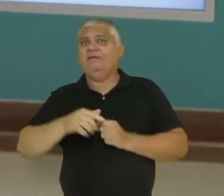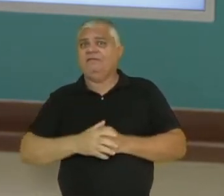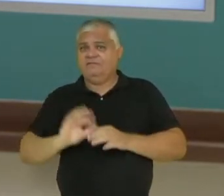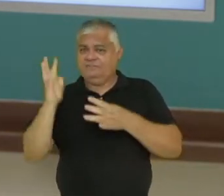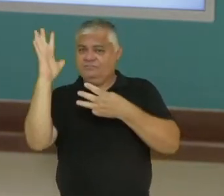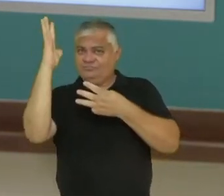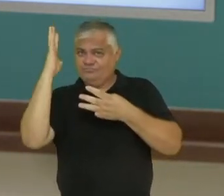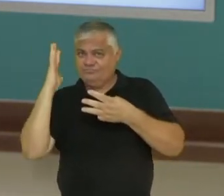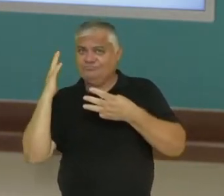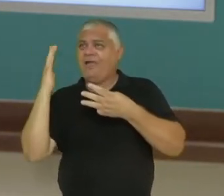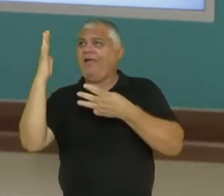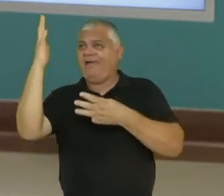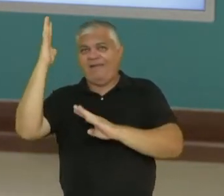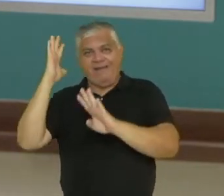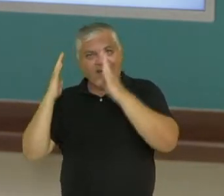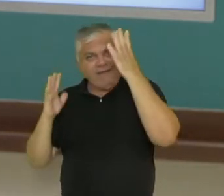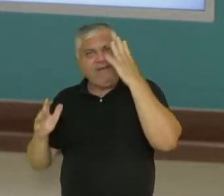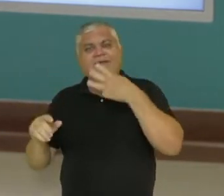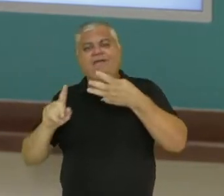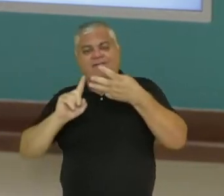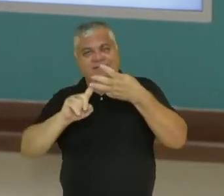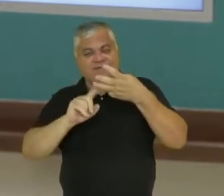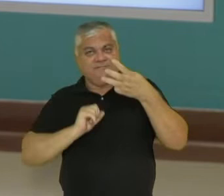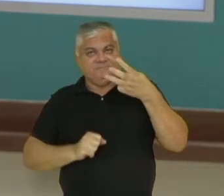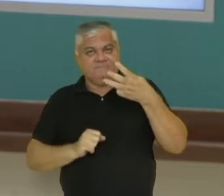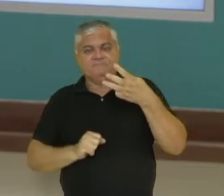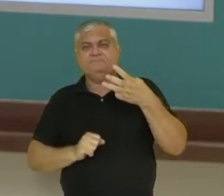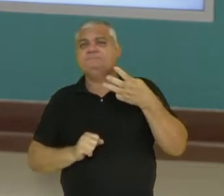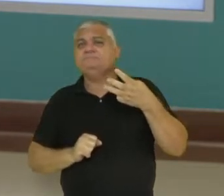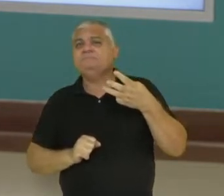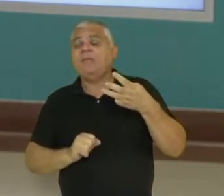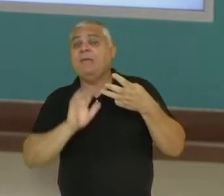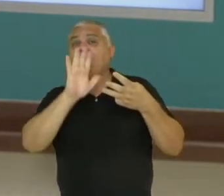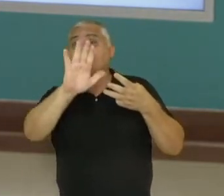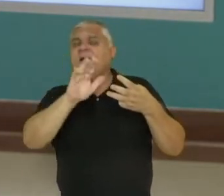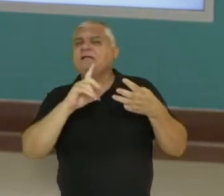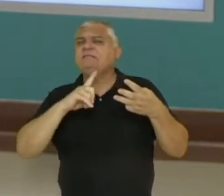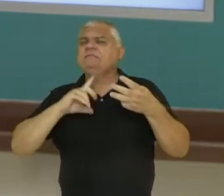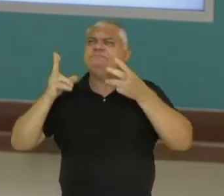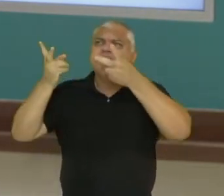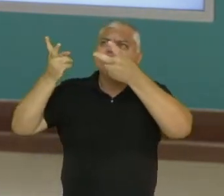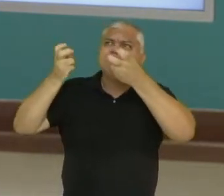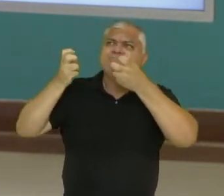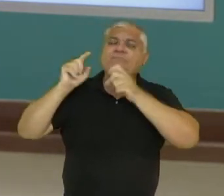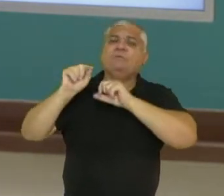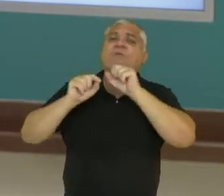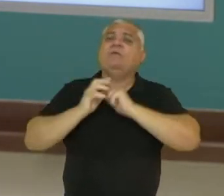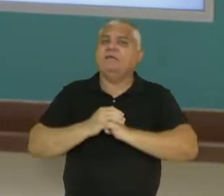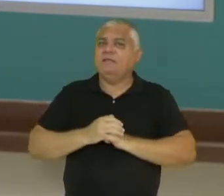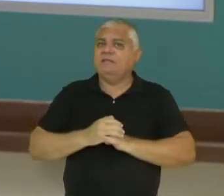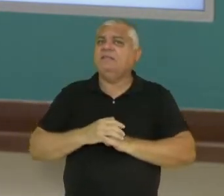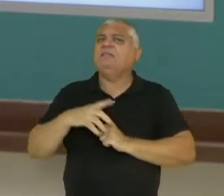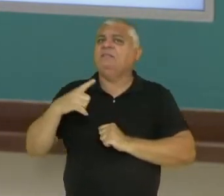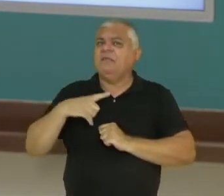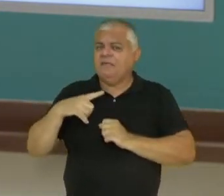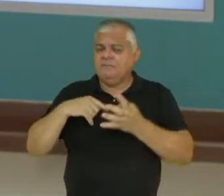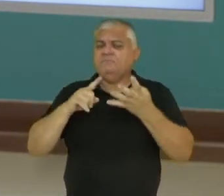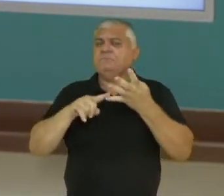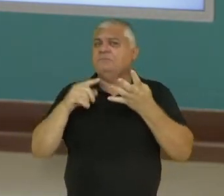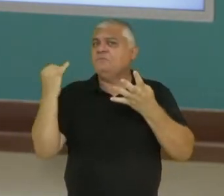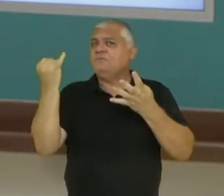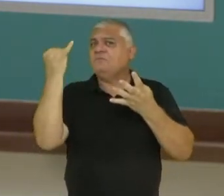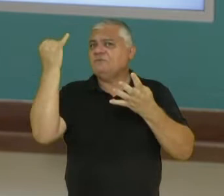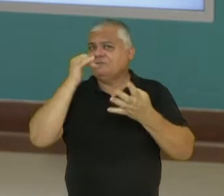aí nas nossas anotações. Quero chamar a sua atenção para mais um detalhe muito